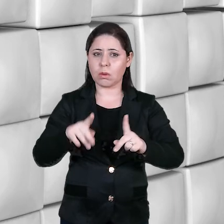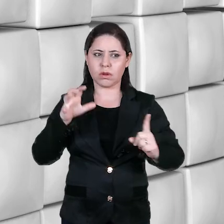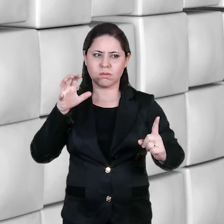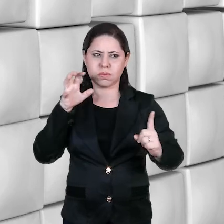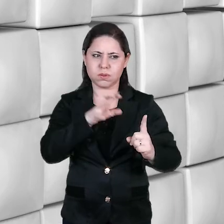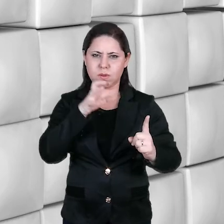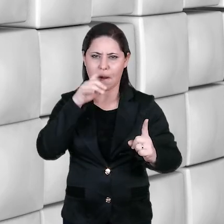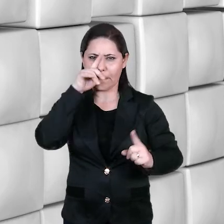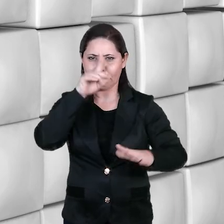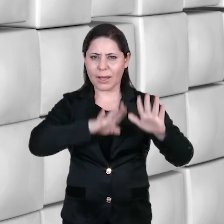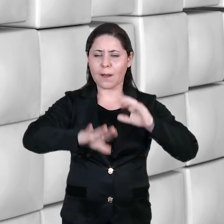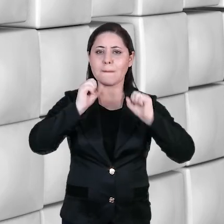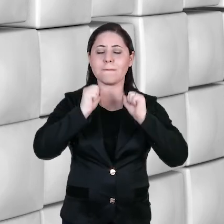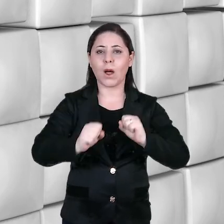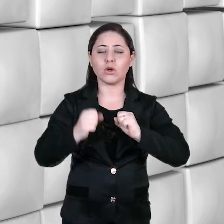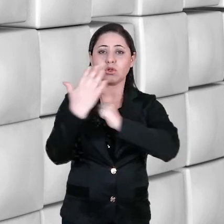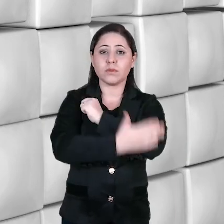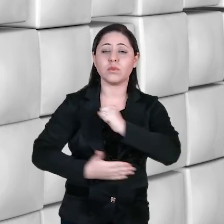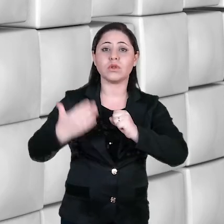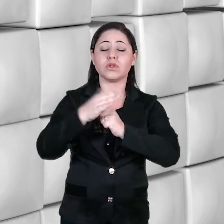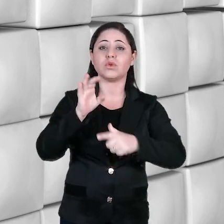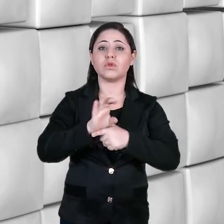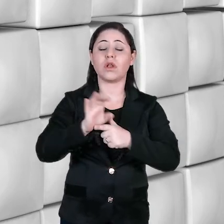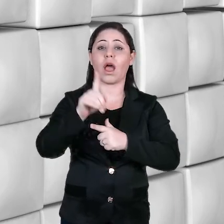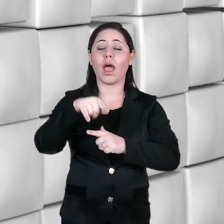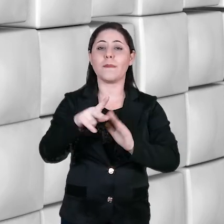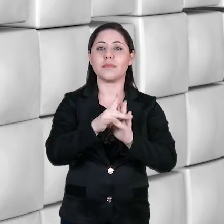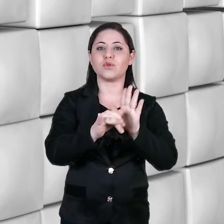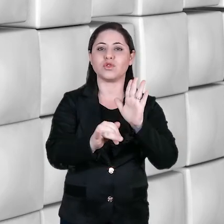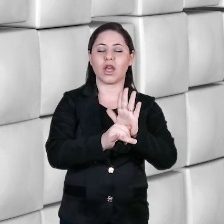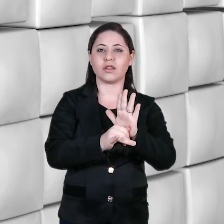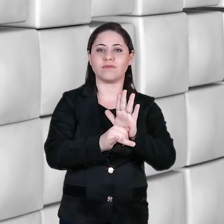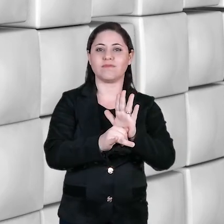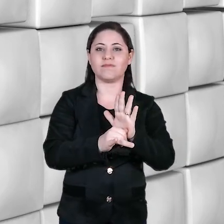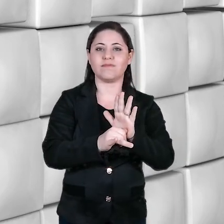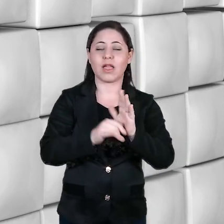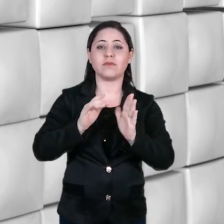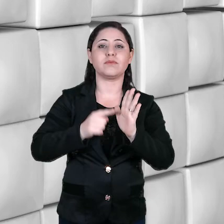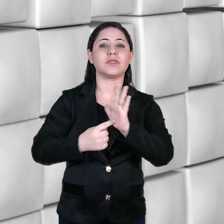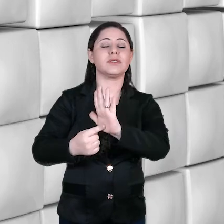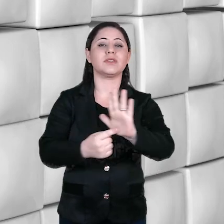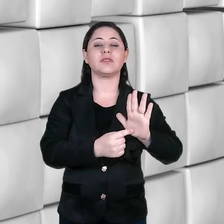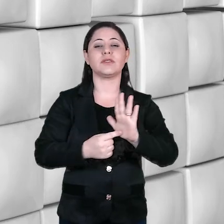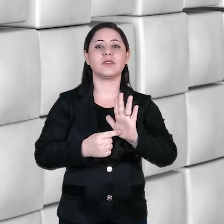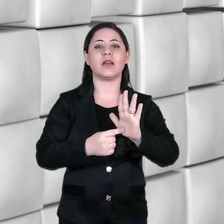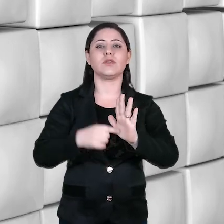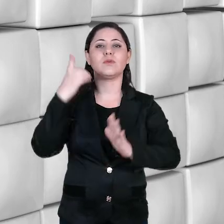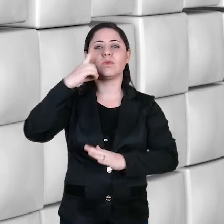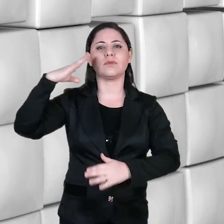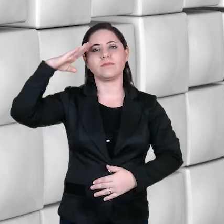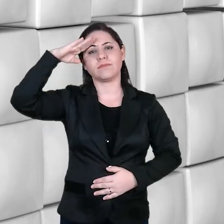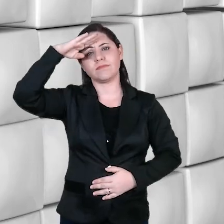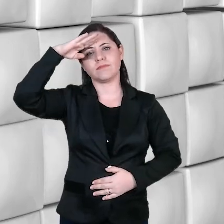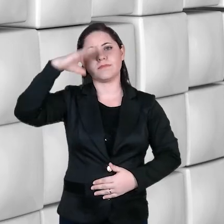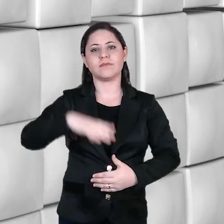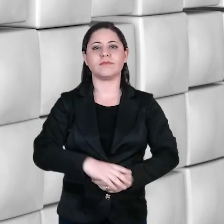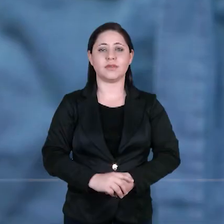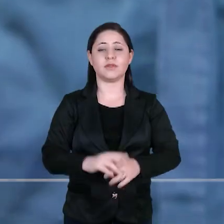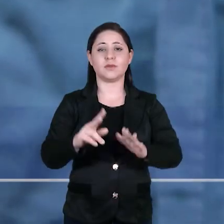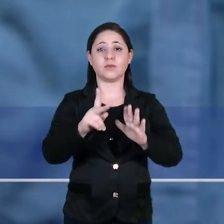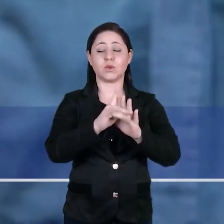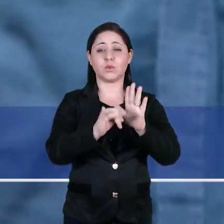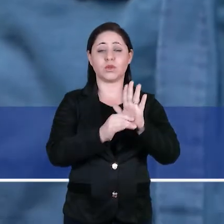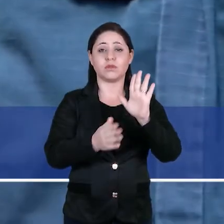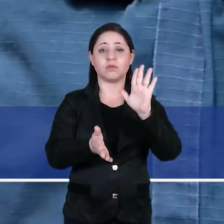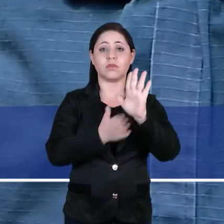dos seus trabalhos poderão receber proteção do Estado. É o que prevê projeto de lei apresentado pelo deputado Cabo Almi.